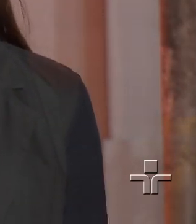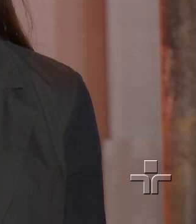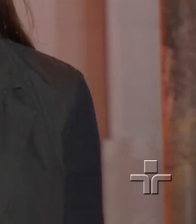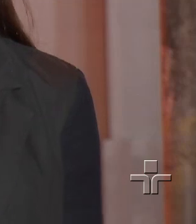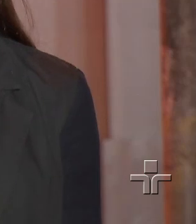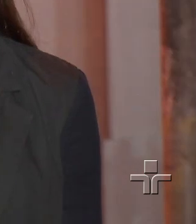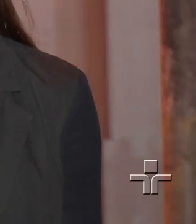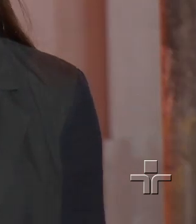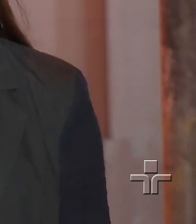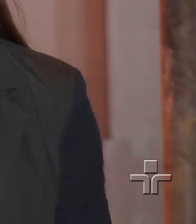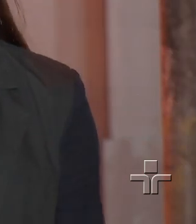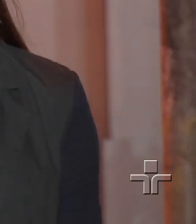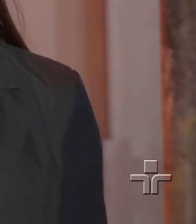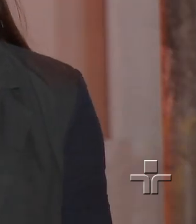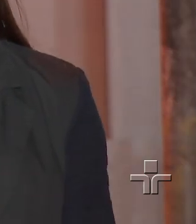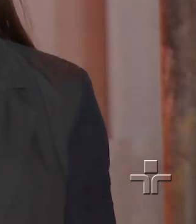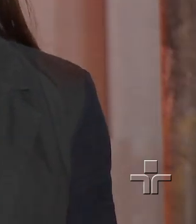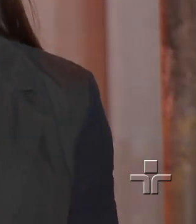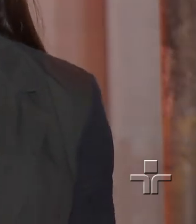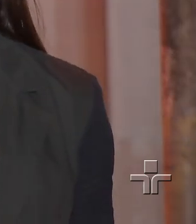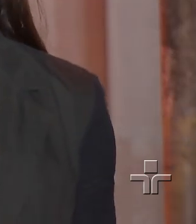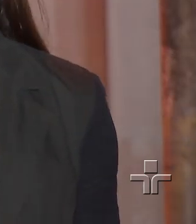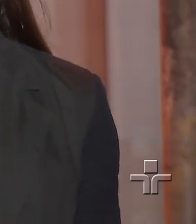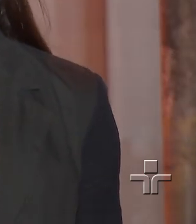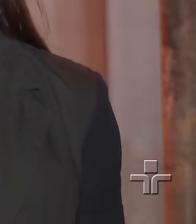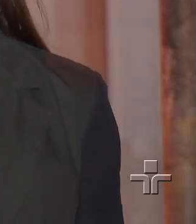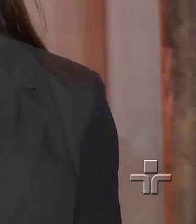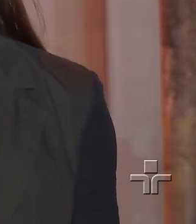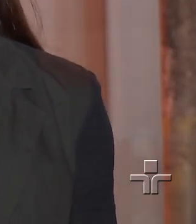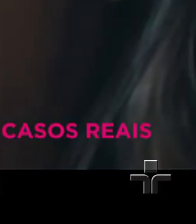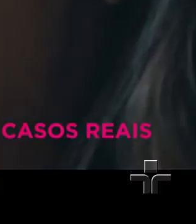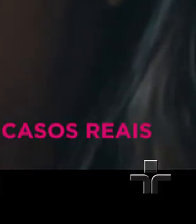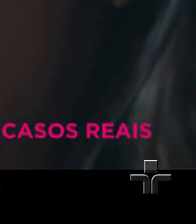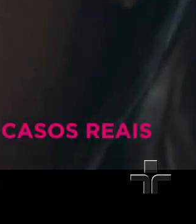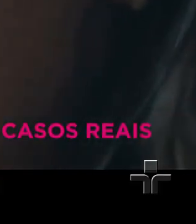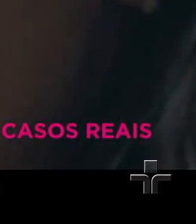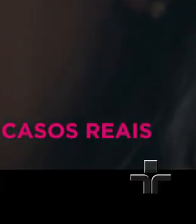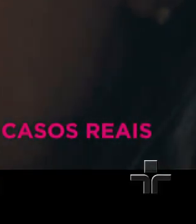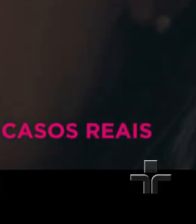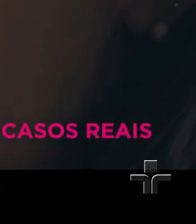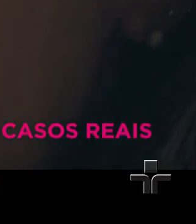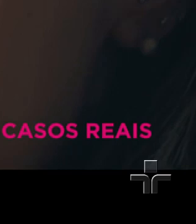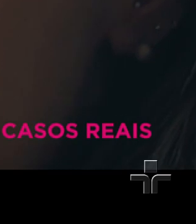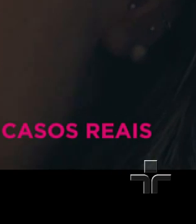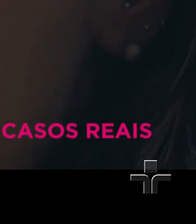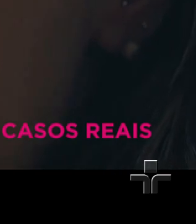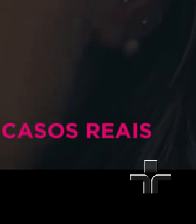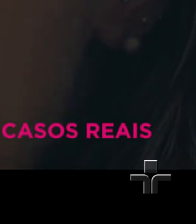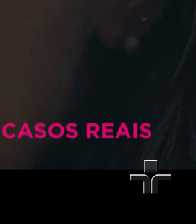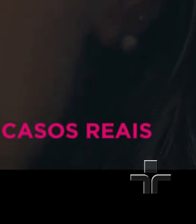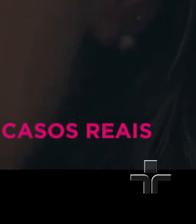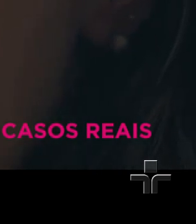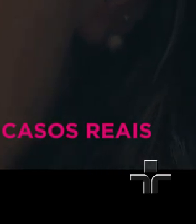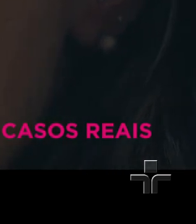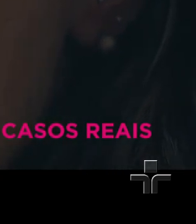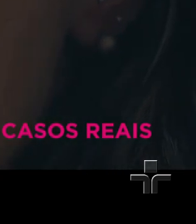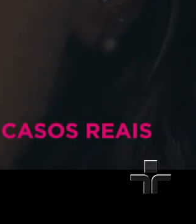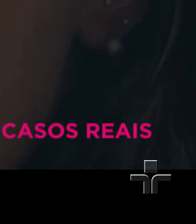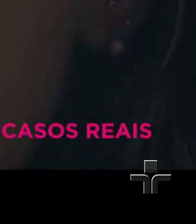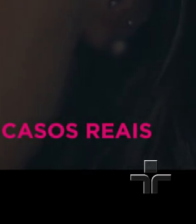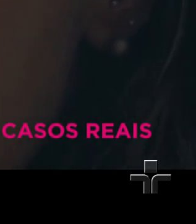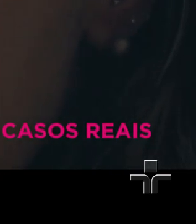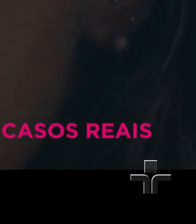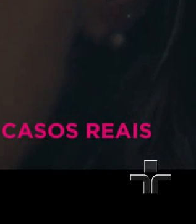Paulo quer sensibilizar a população para denunciar esses casos. A Fernanda foi espancada e teve a casa incendiada